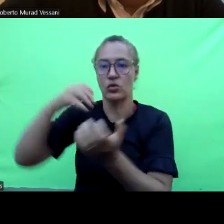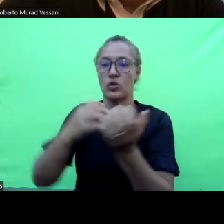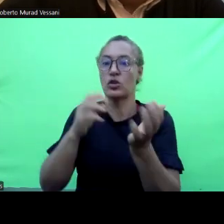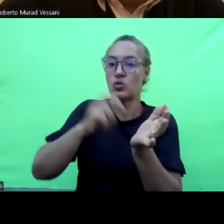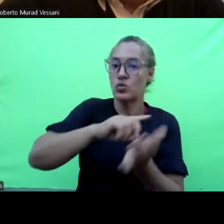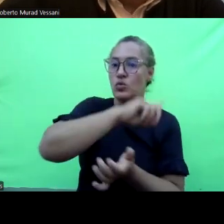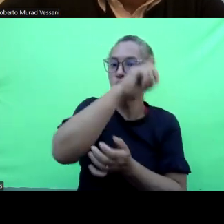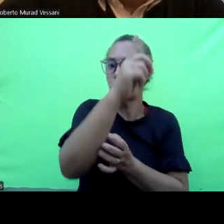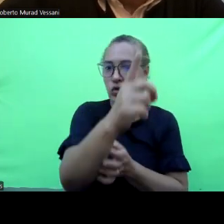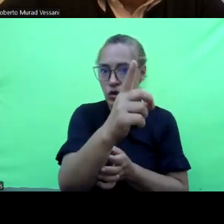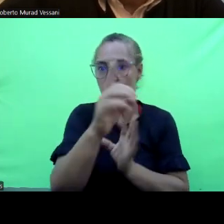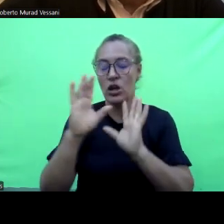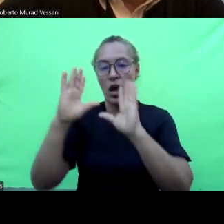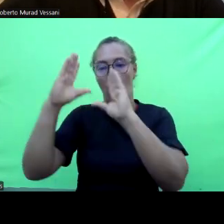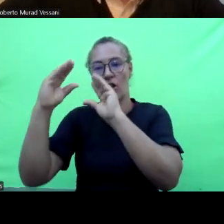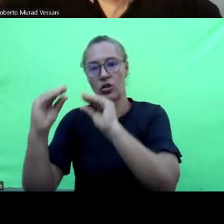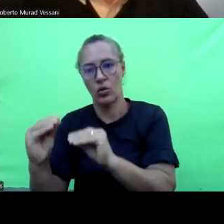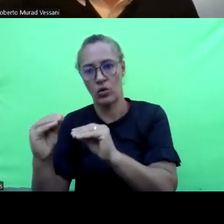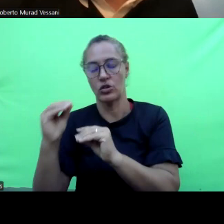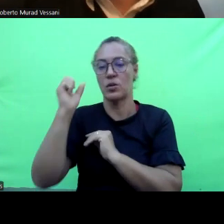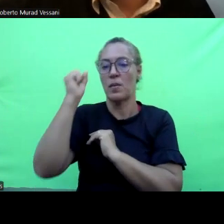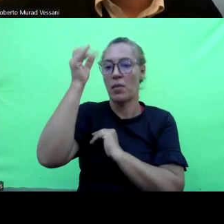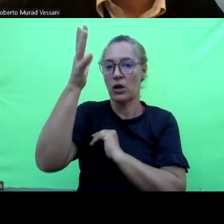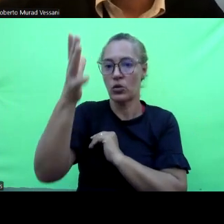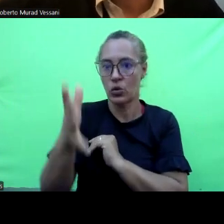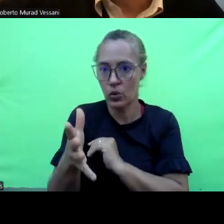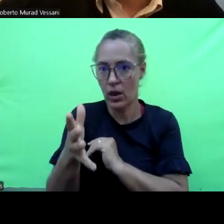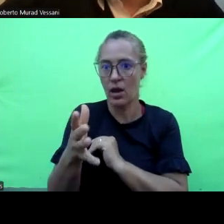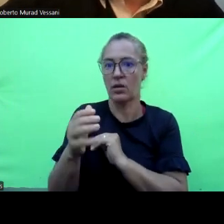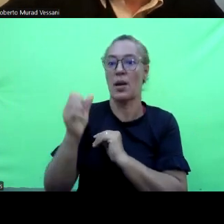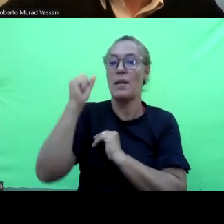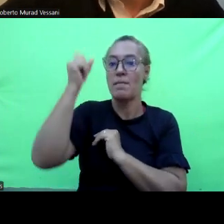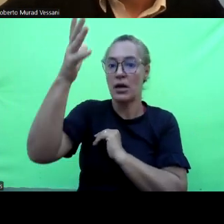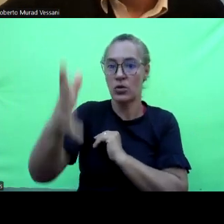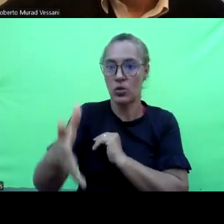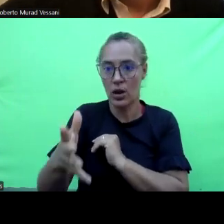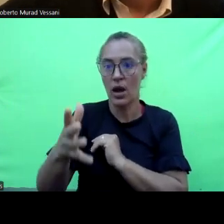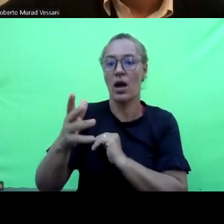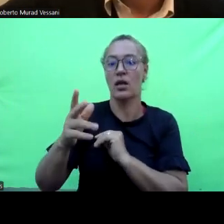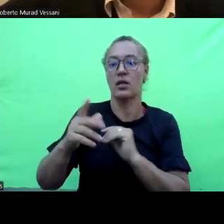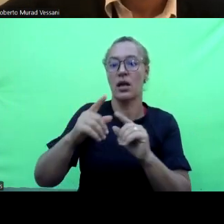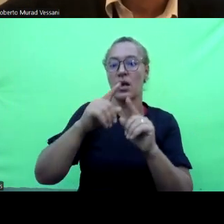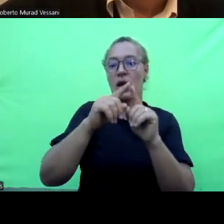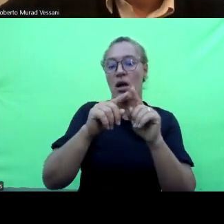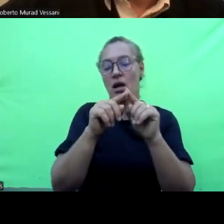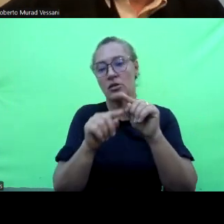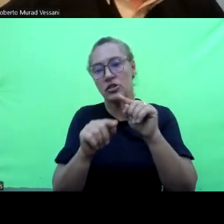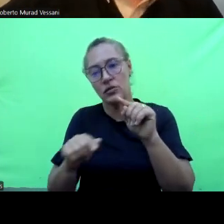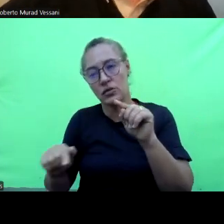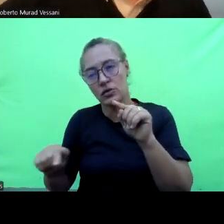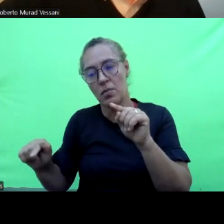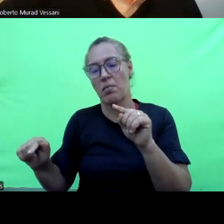noite, até o período da madrugada, onde a pressão atinge o seu valor mais, depois cai ao longo da manhã,